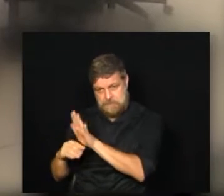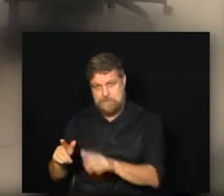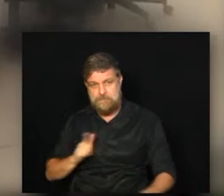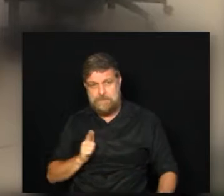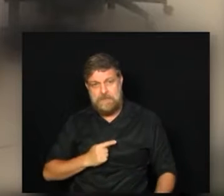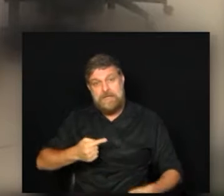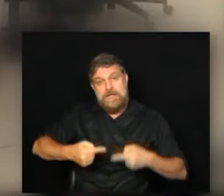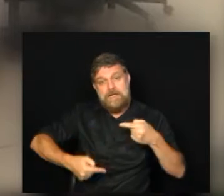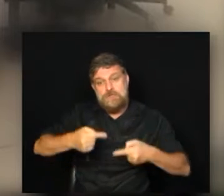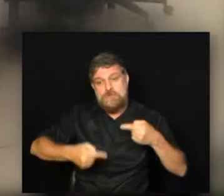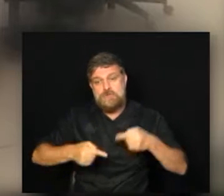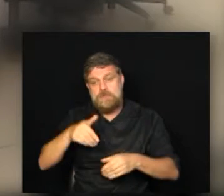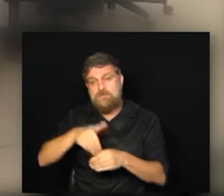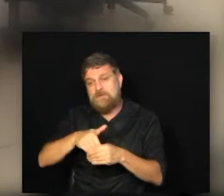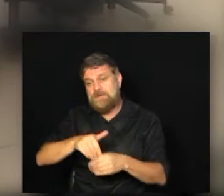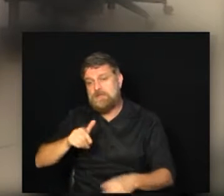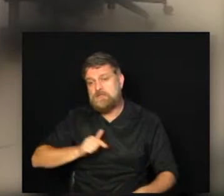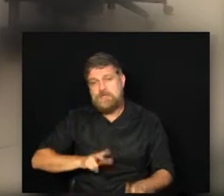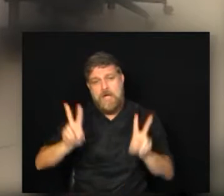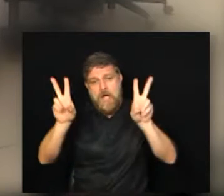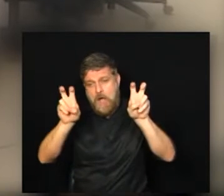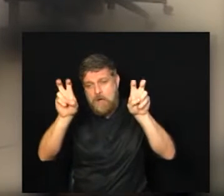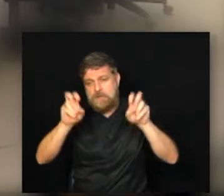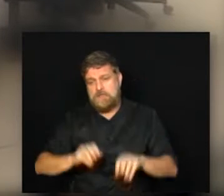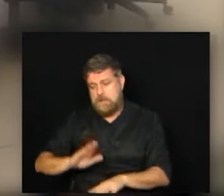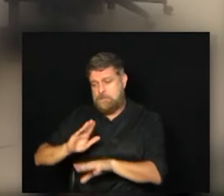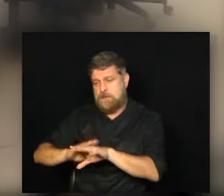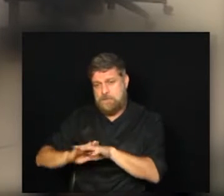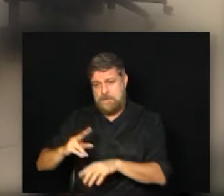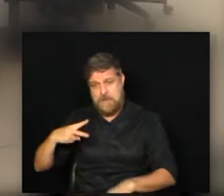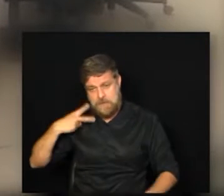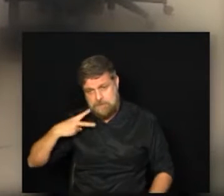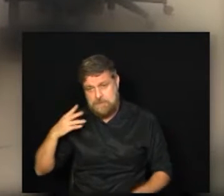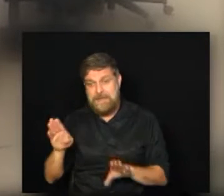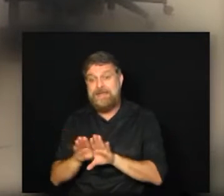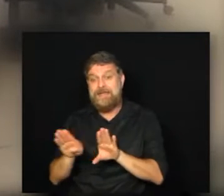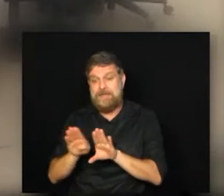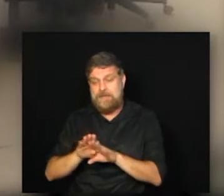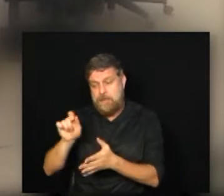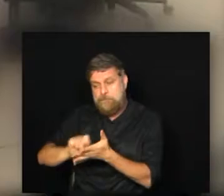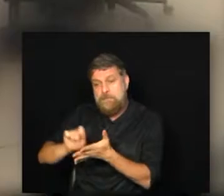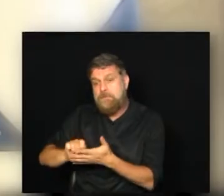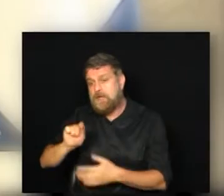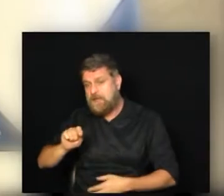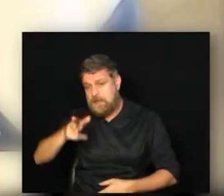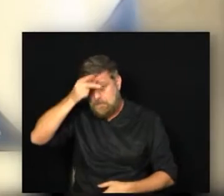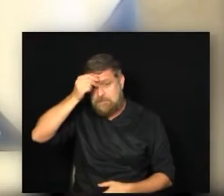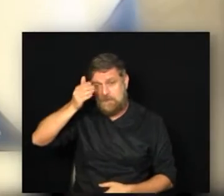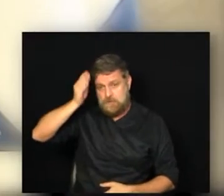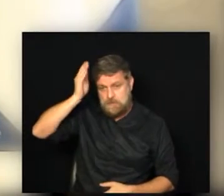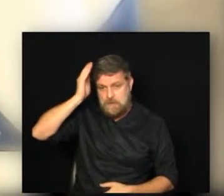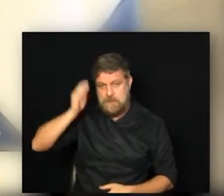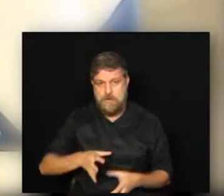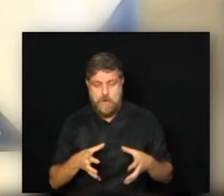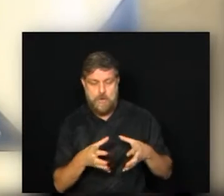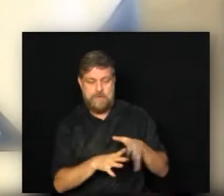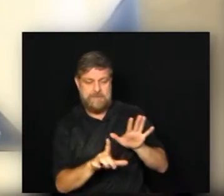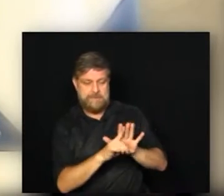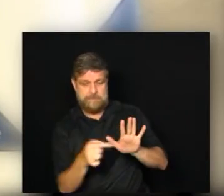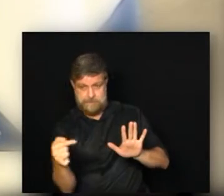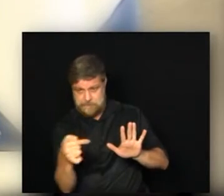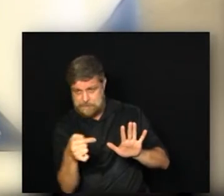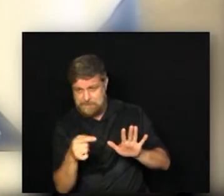e votados, havia matérias de autoria dos parlamentares da Casa e também do Poder Executivo. A Comissão de Constituição e